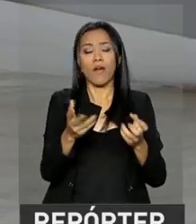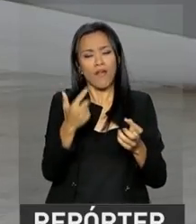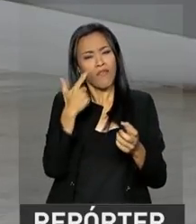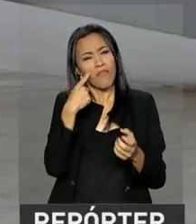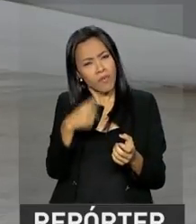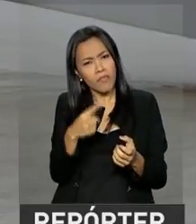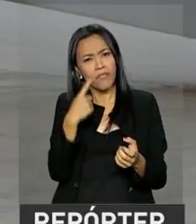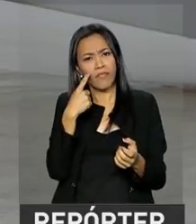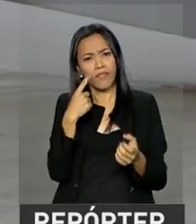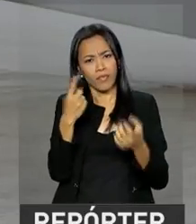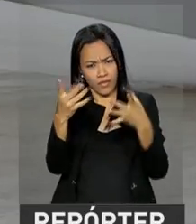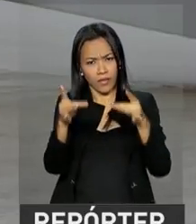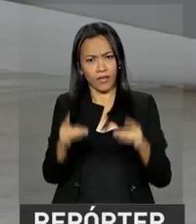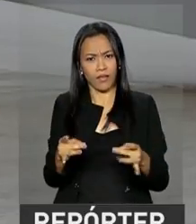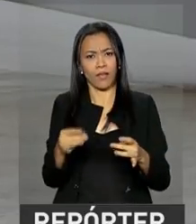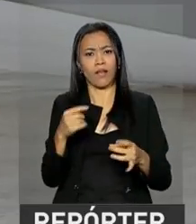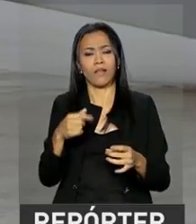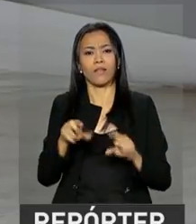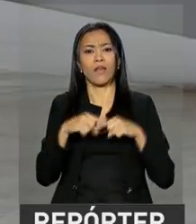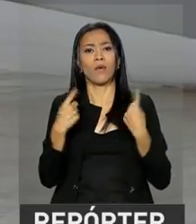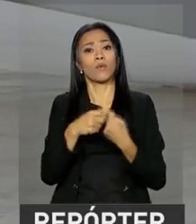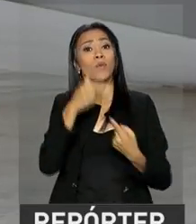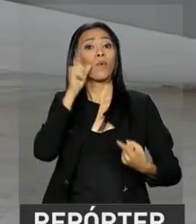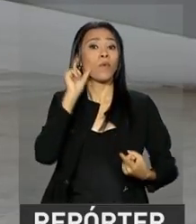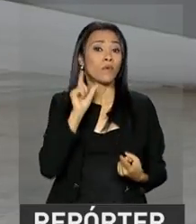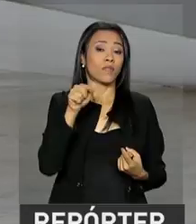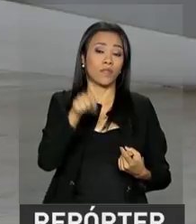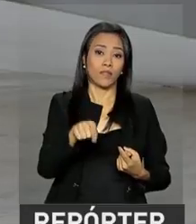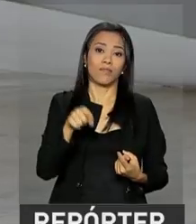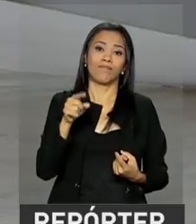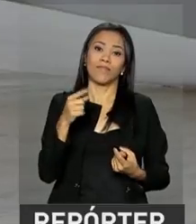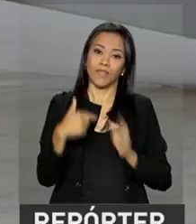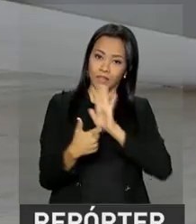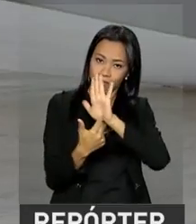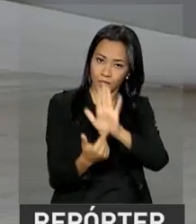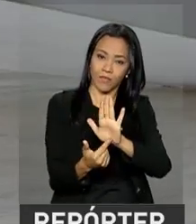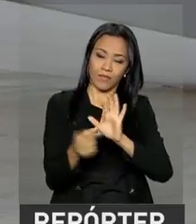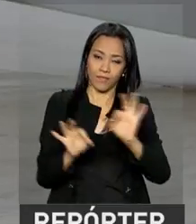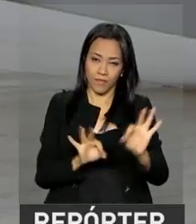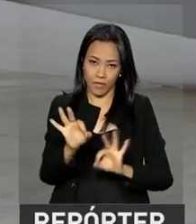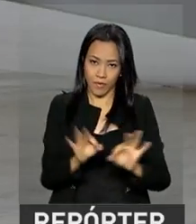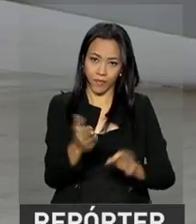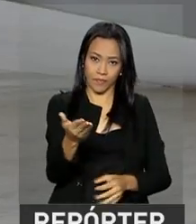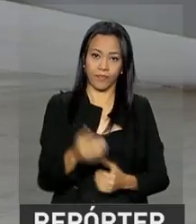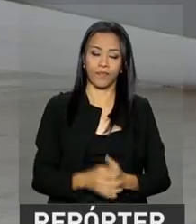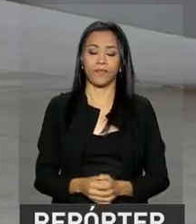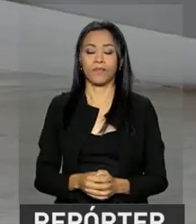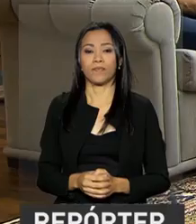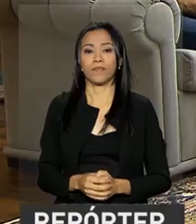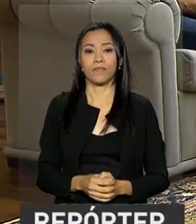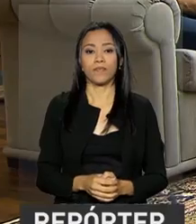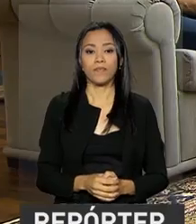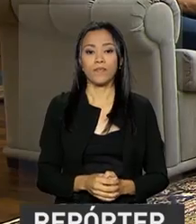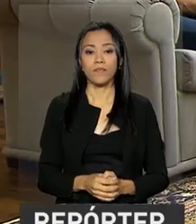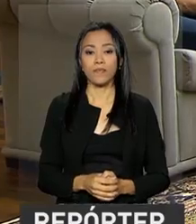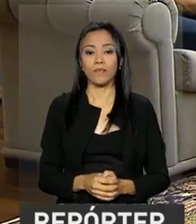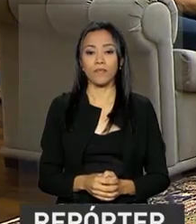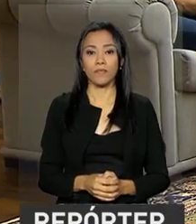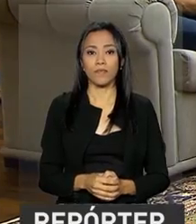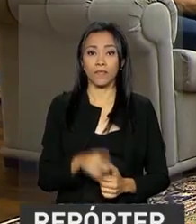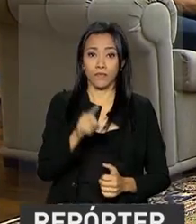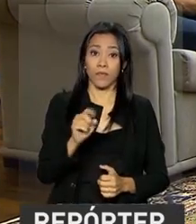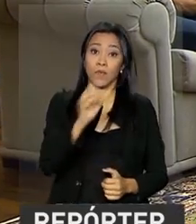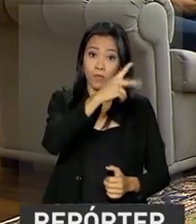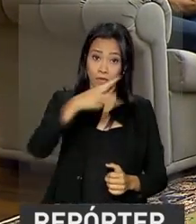detalhes sobre essa reunião que aconteceu no dia de ontem à reportagem que a nossa equipe preparou vamos ver o